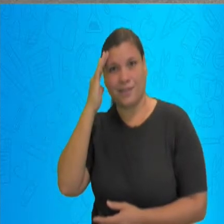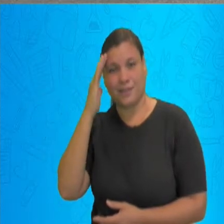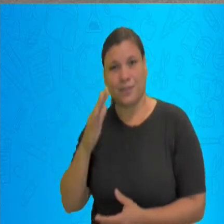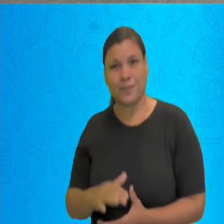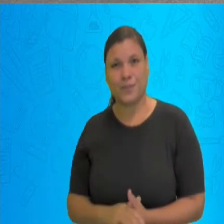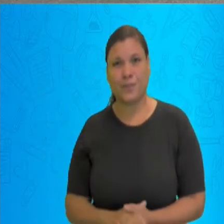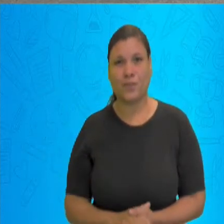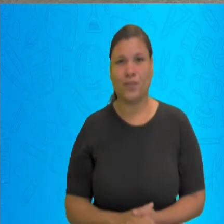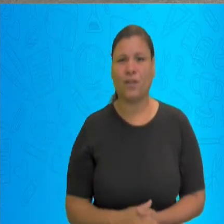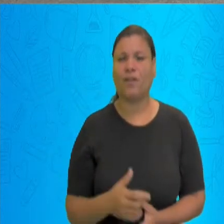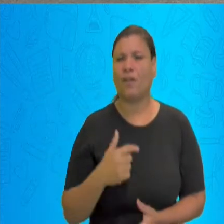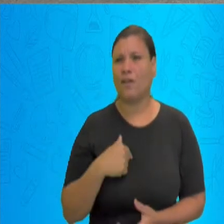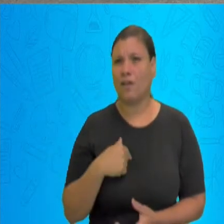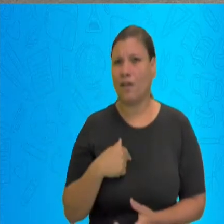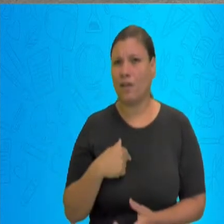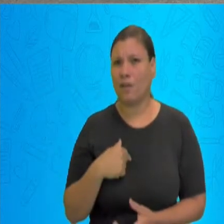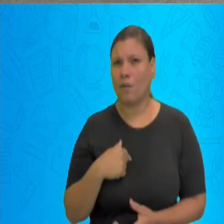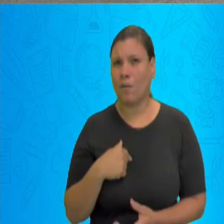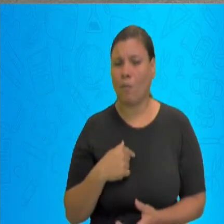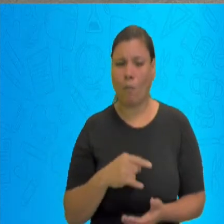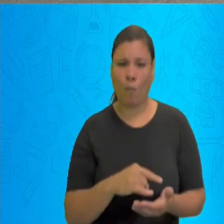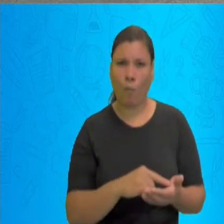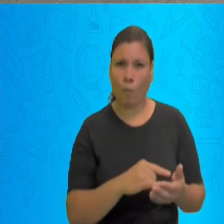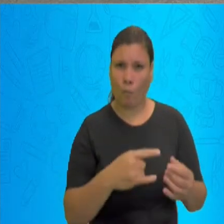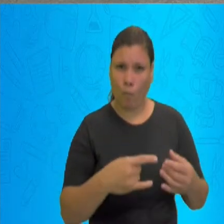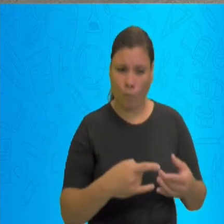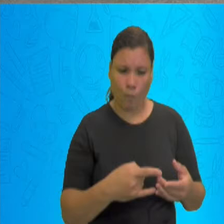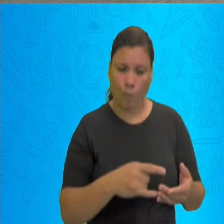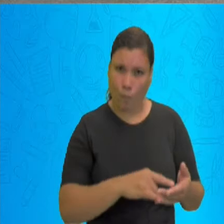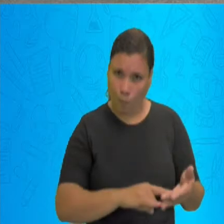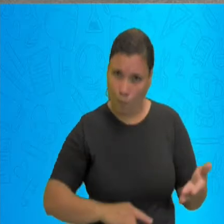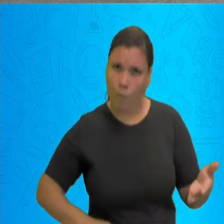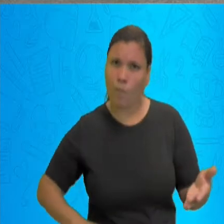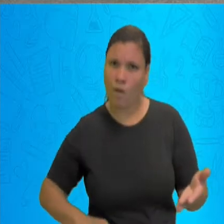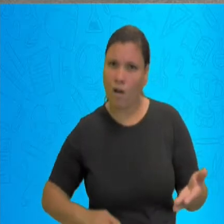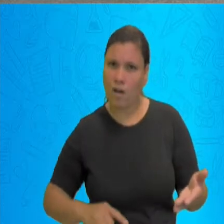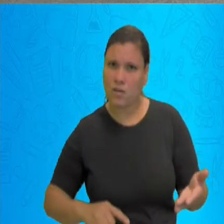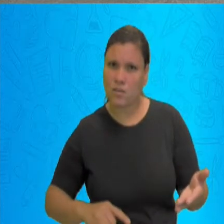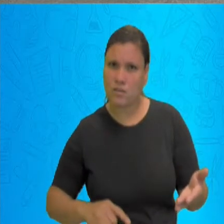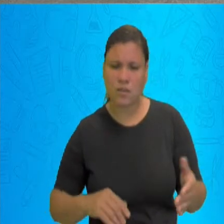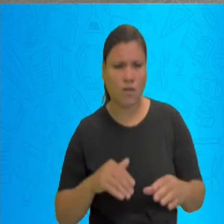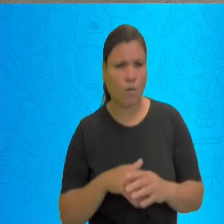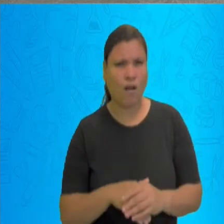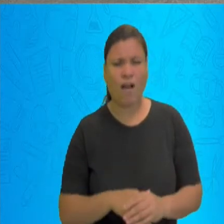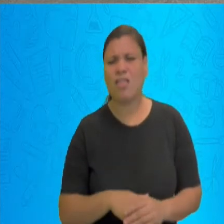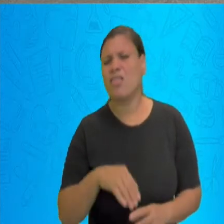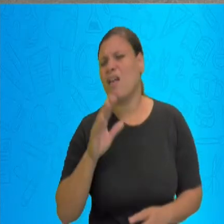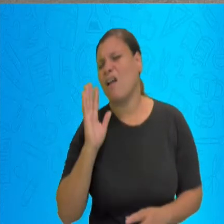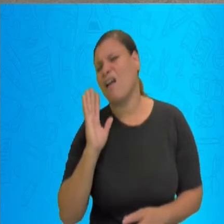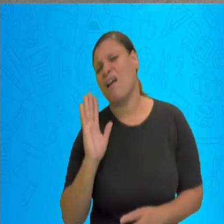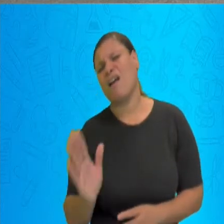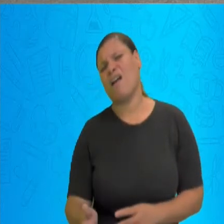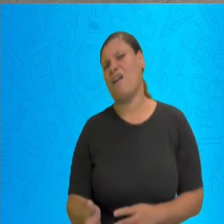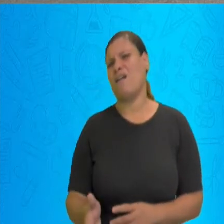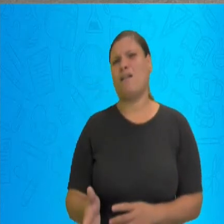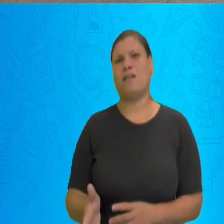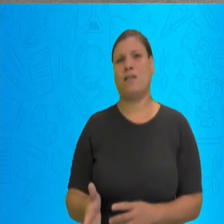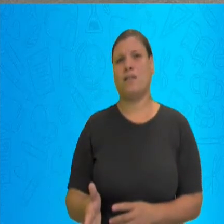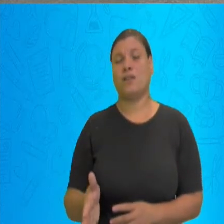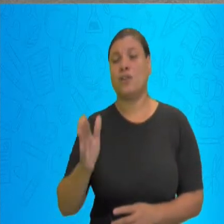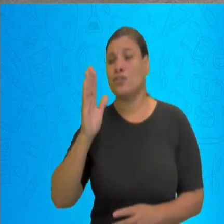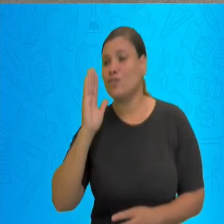Perceberam? Pretérito mais que perfeito. Agora, quando eu digo reservara, aprendera, traz